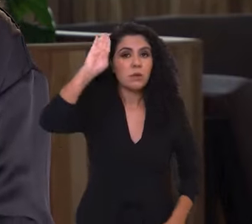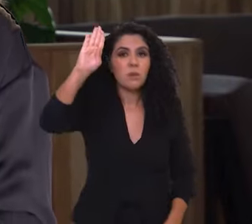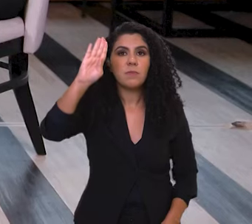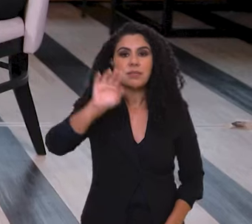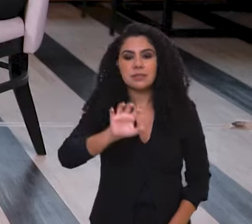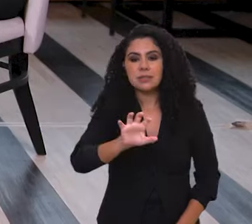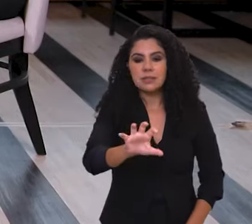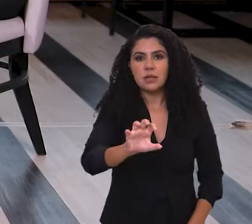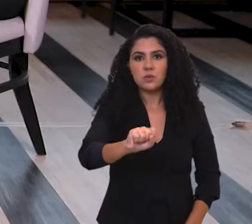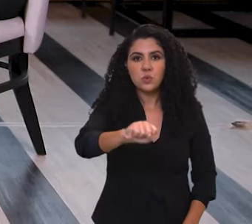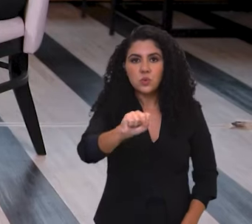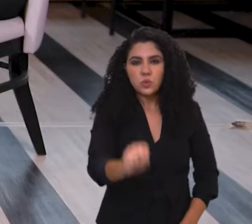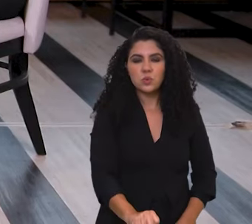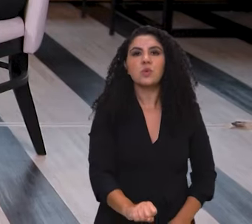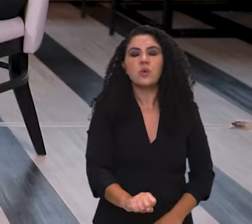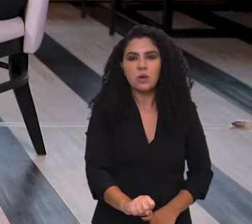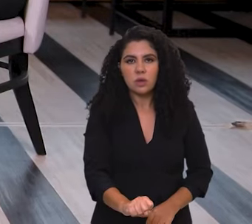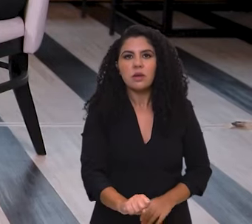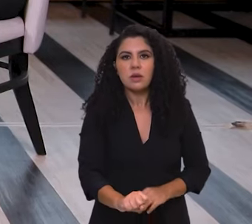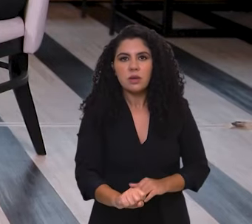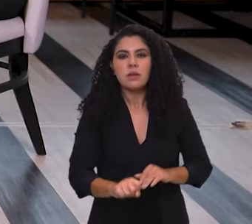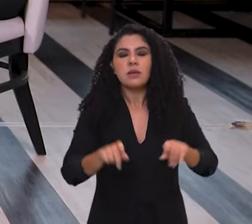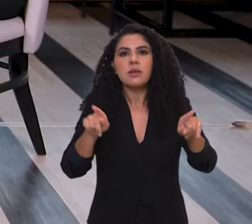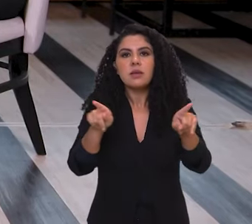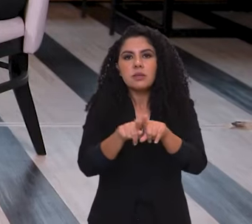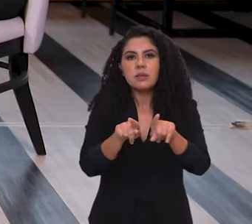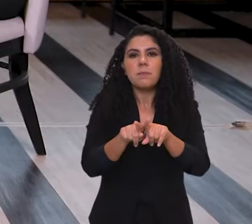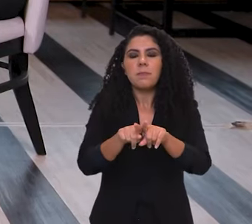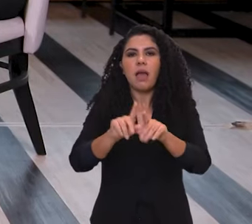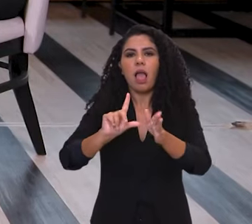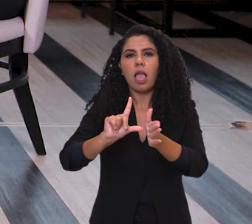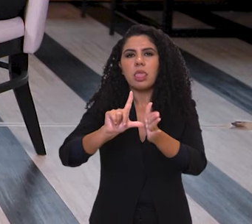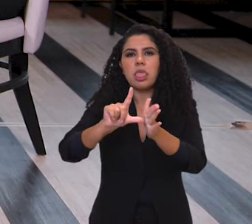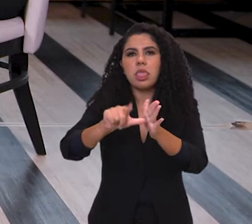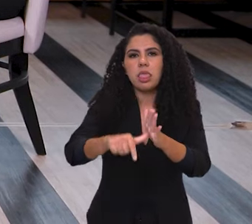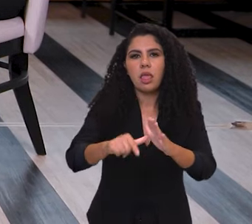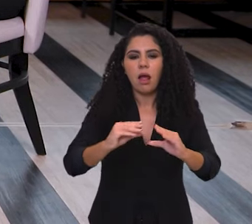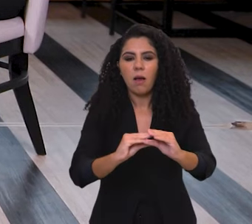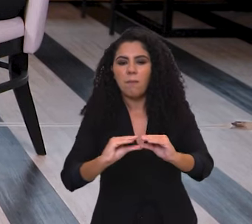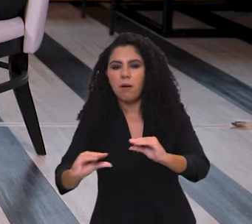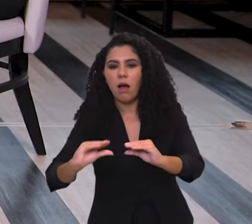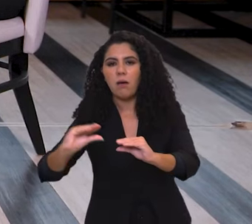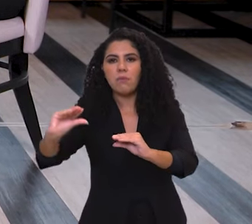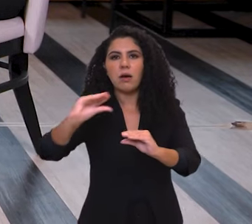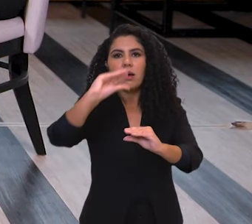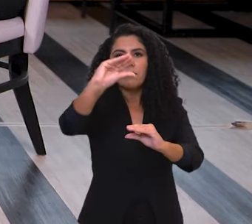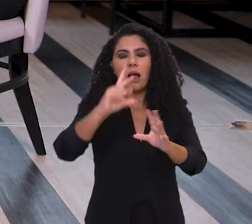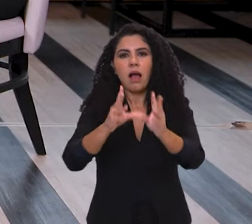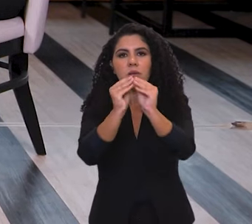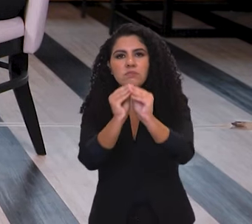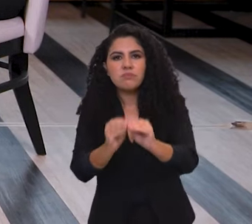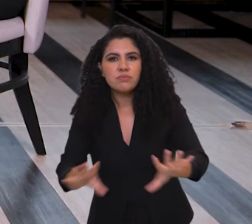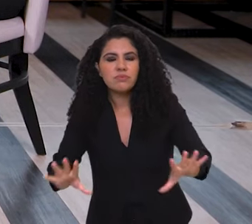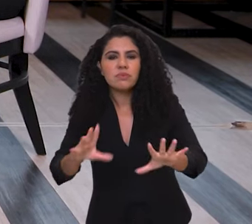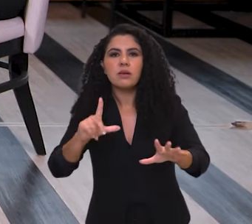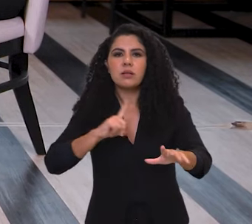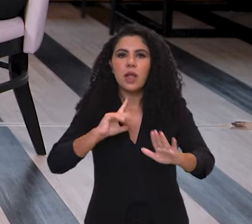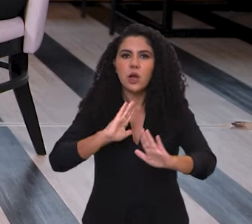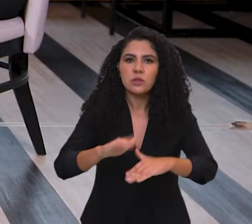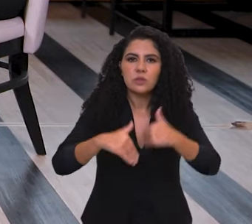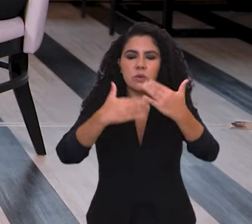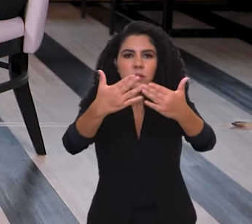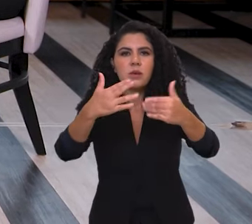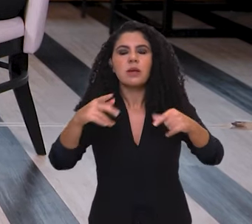Centro-Sul, e gerou um processo de ocupação e interiorização meio tardio, o que acabou gerando alguns problemas de desenvolvimento,